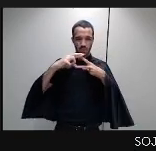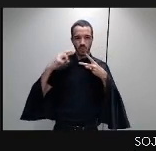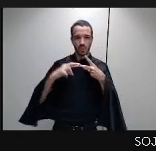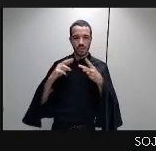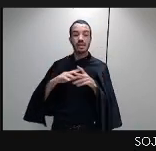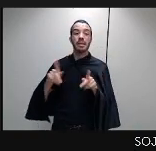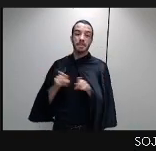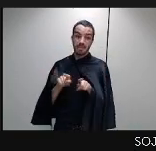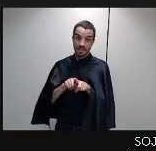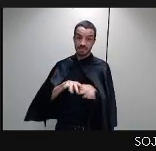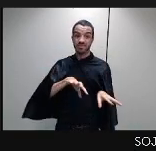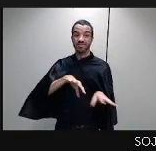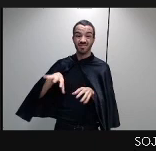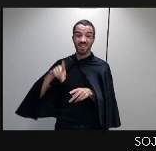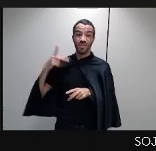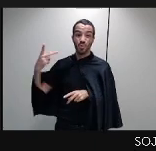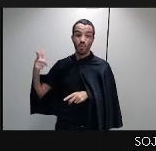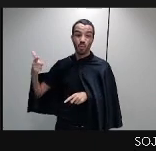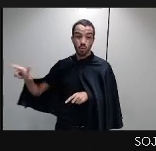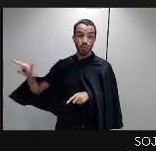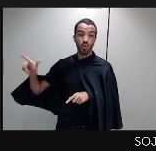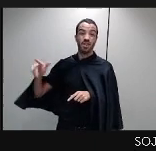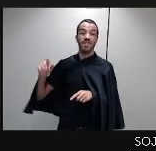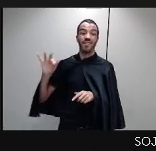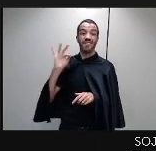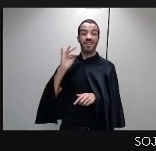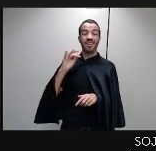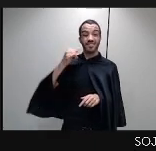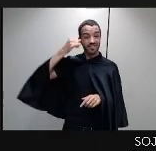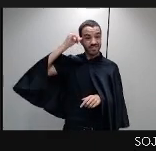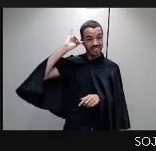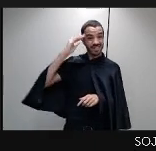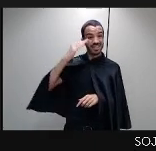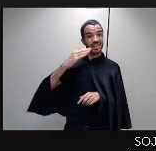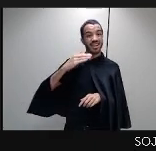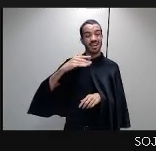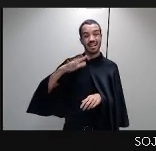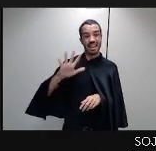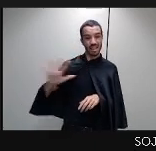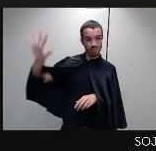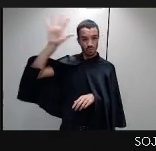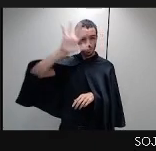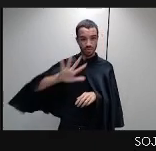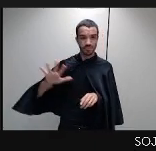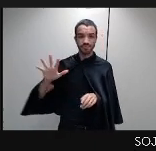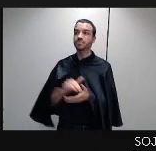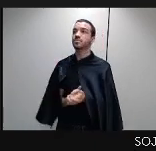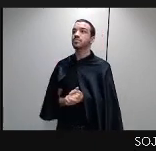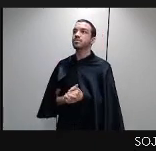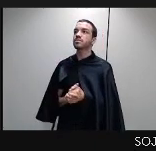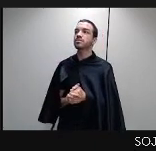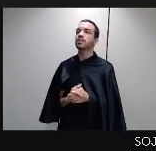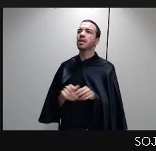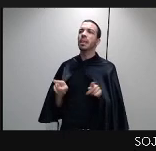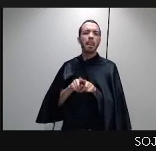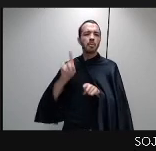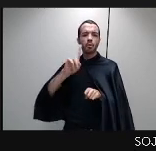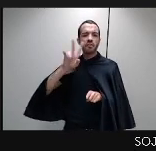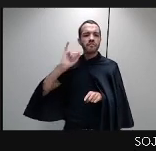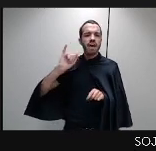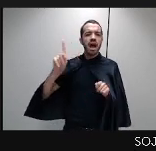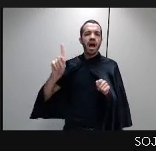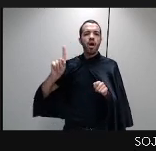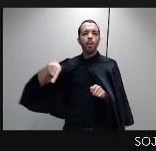a apresentar as razões recursais muito público expressamente adultos que não formulará pedido de penhora